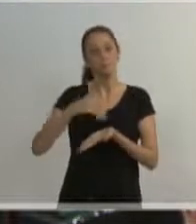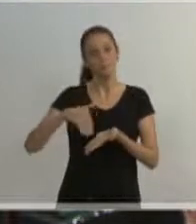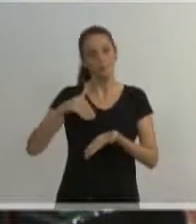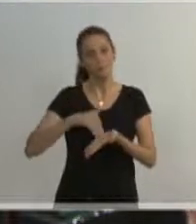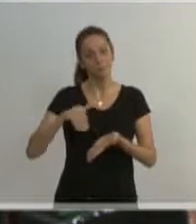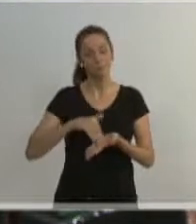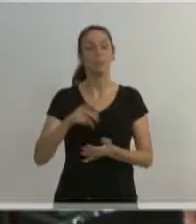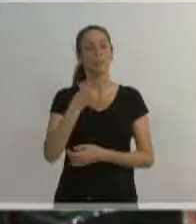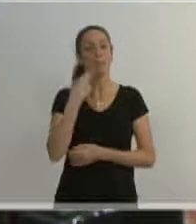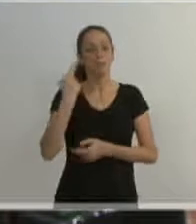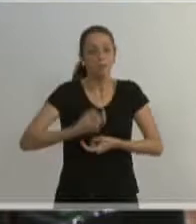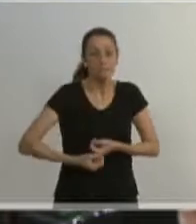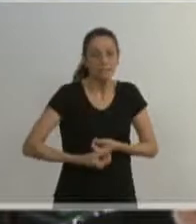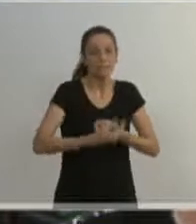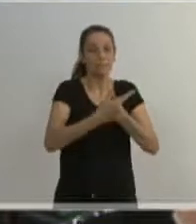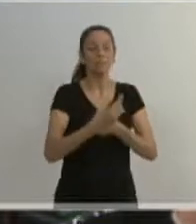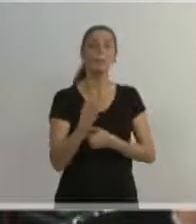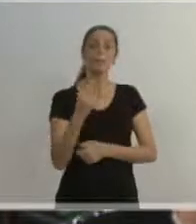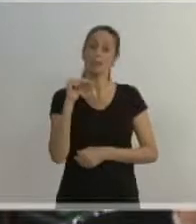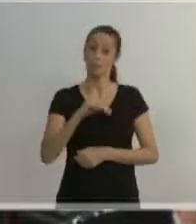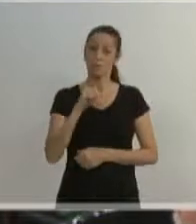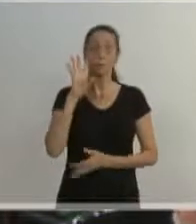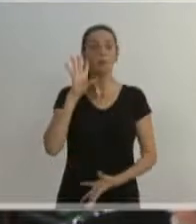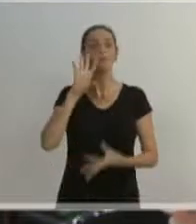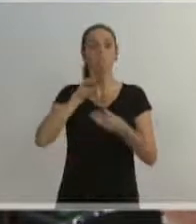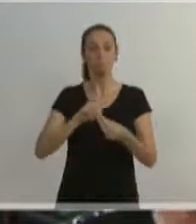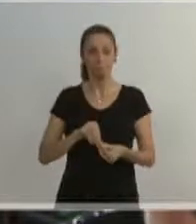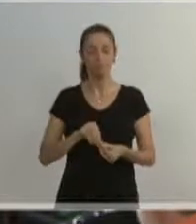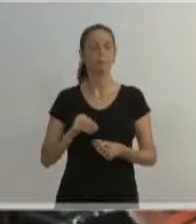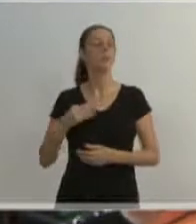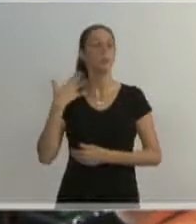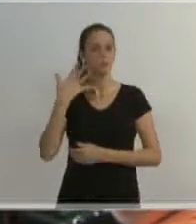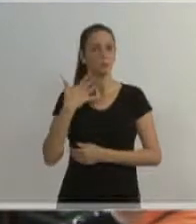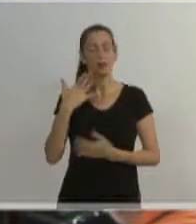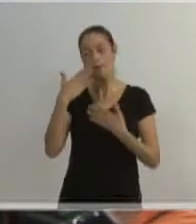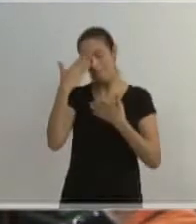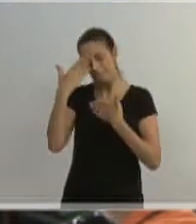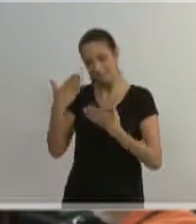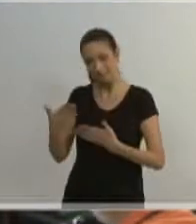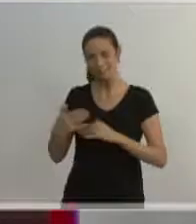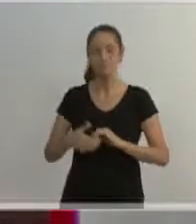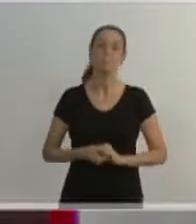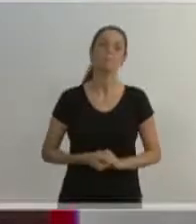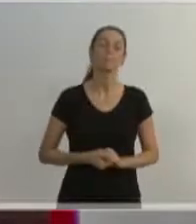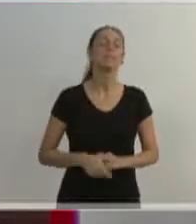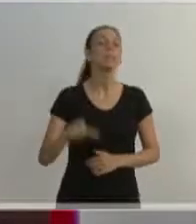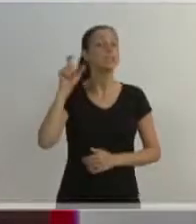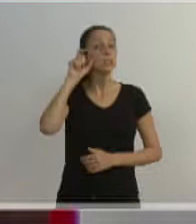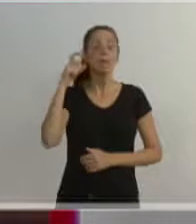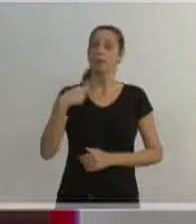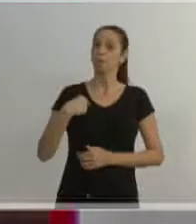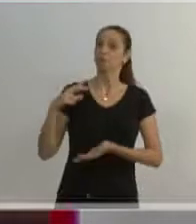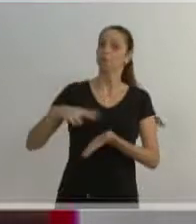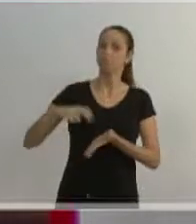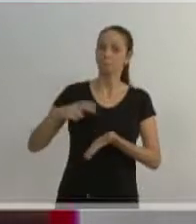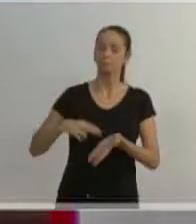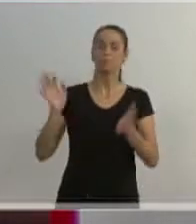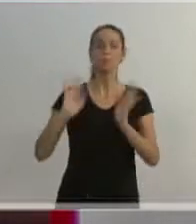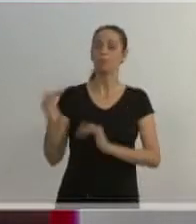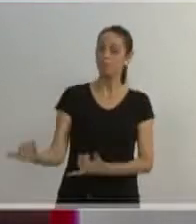mais três minutos para conclusão do seu pronunciamento obrigado fico muito feliz com a